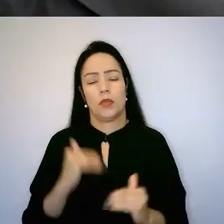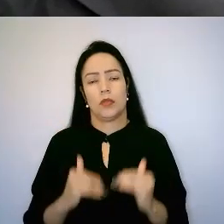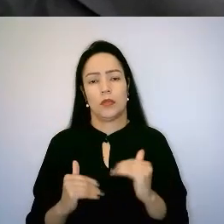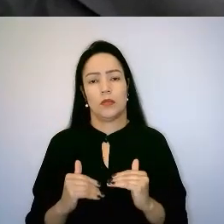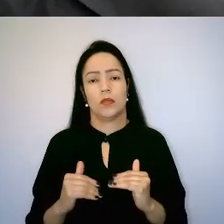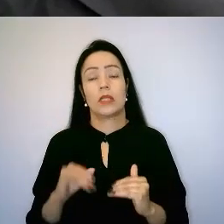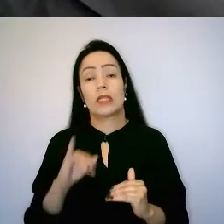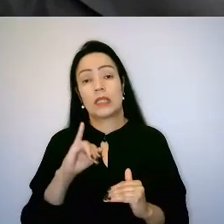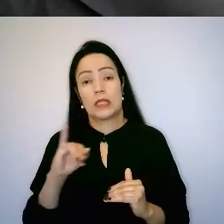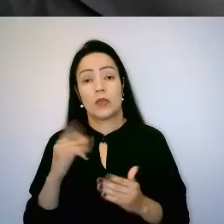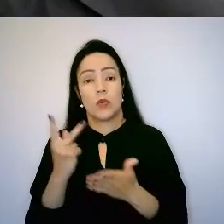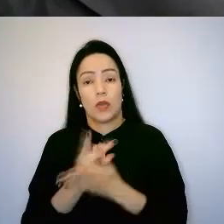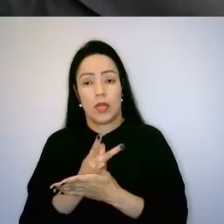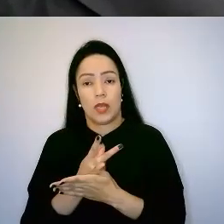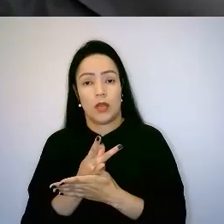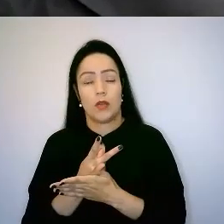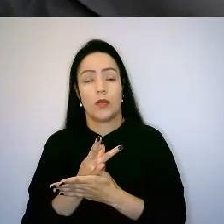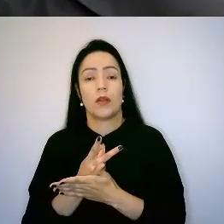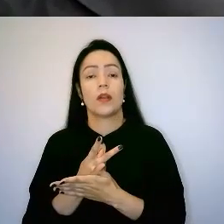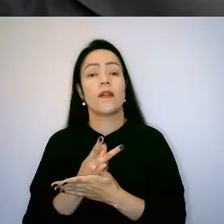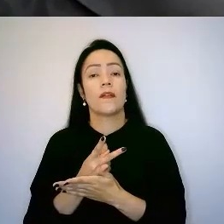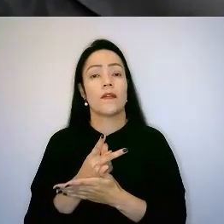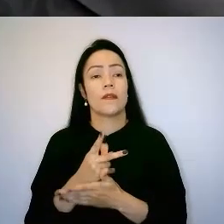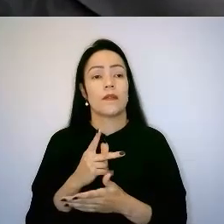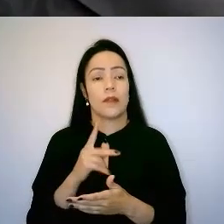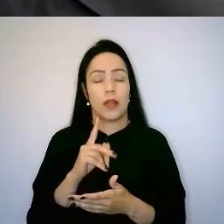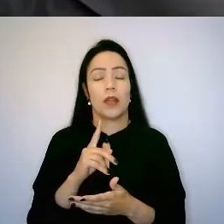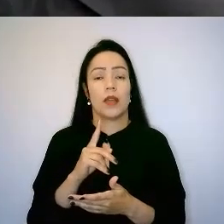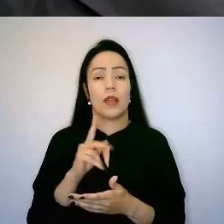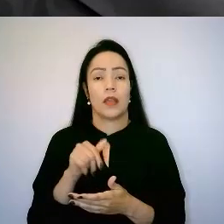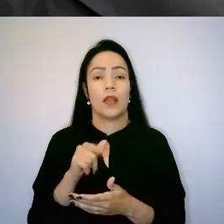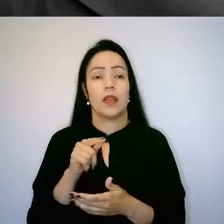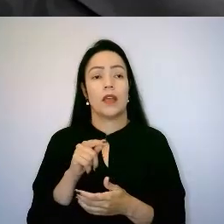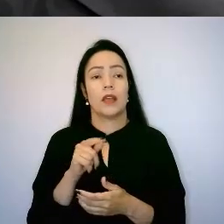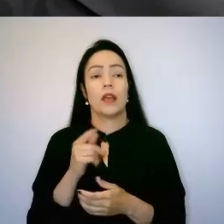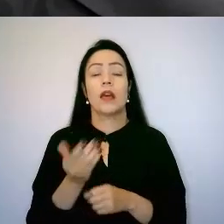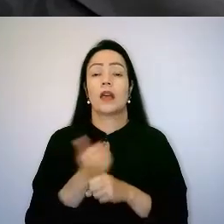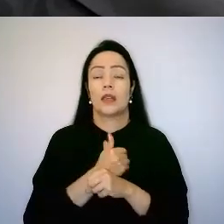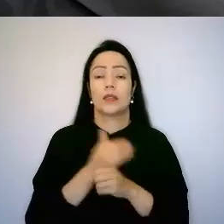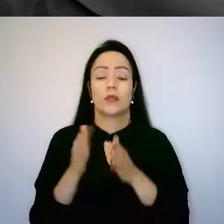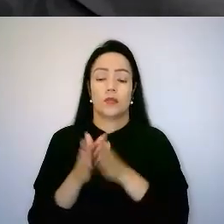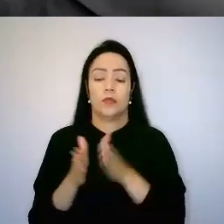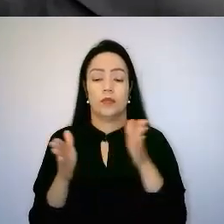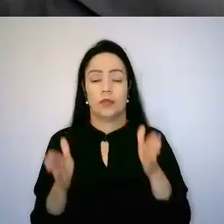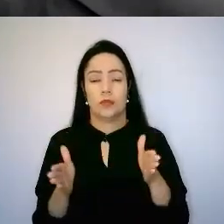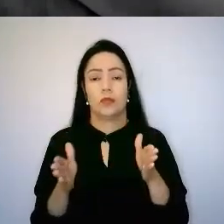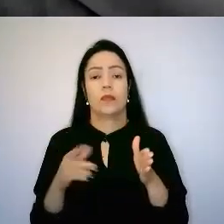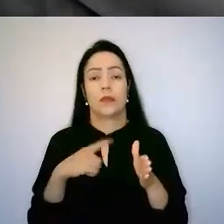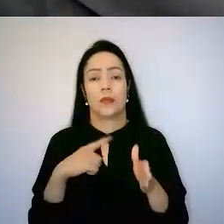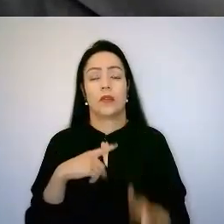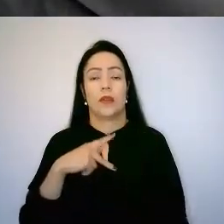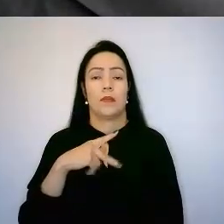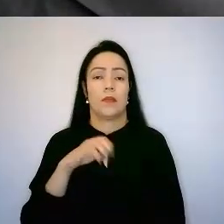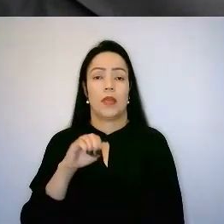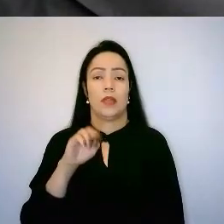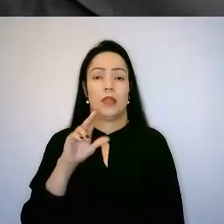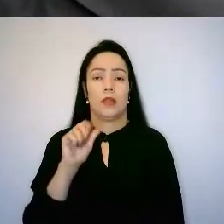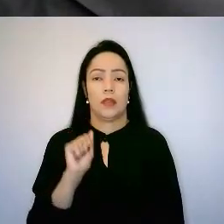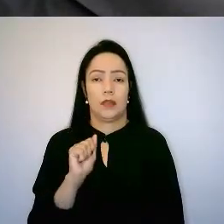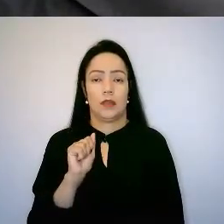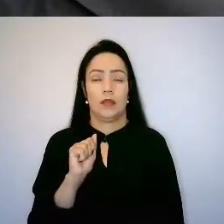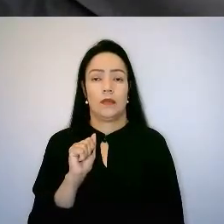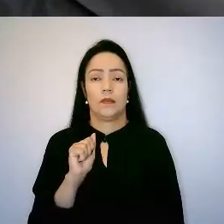o delito em razão do qual foi decretada a prisão cautelar foi cometido durante a execução da Pena em regime semiaberto